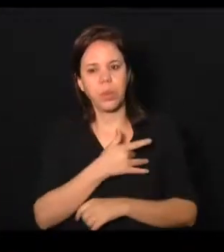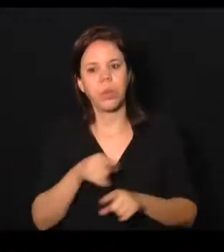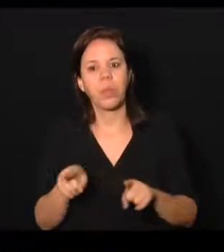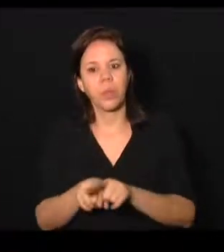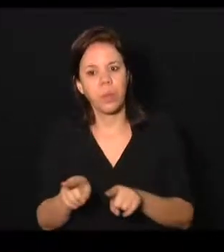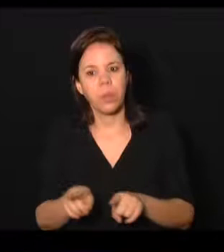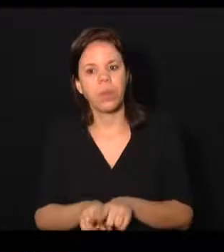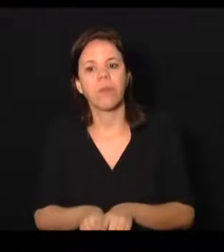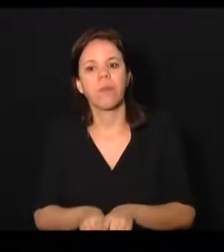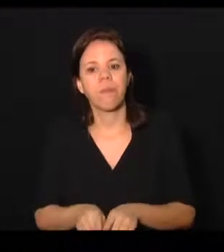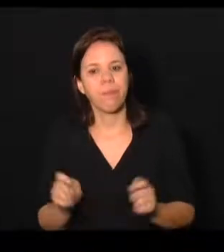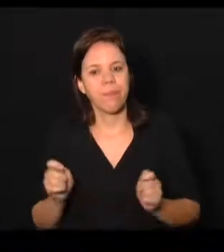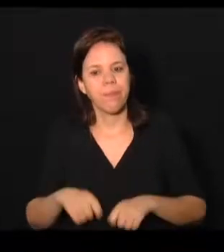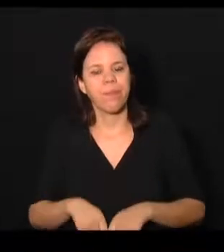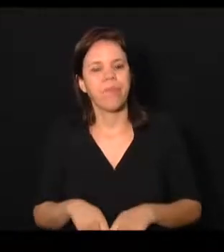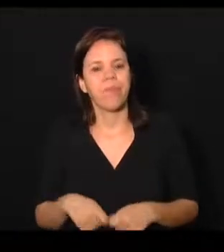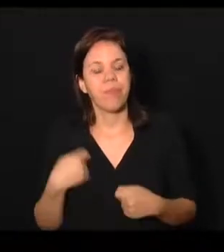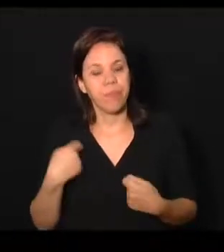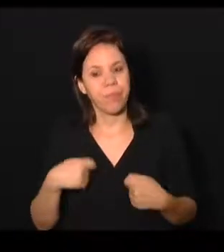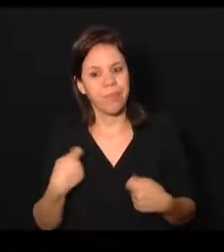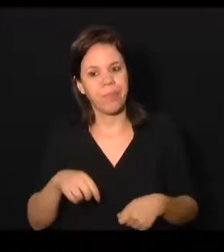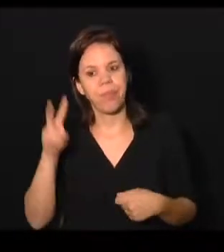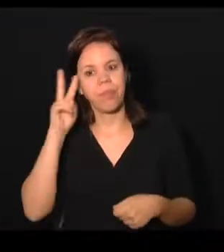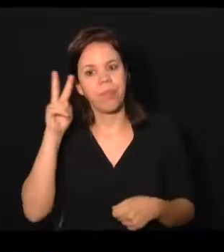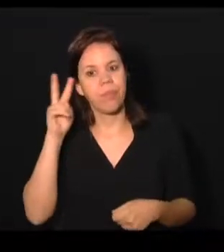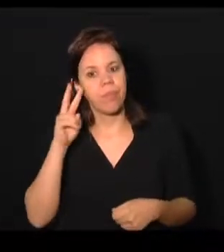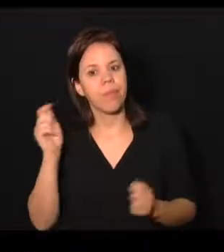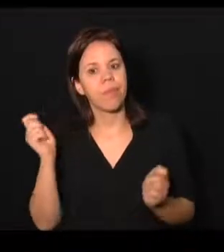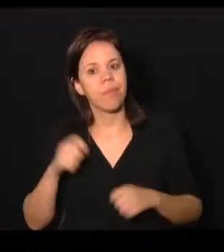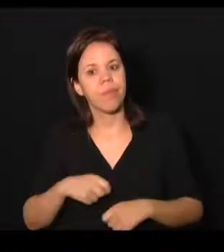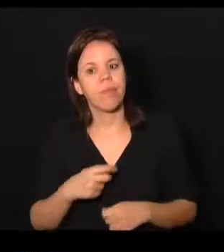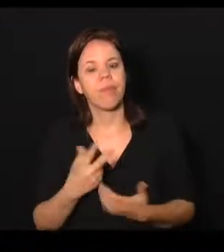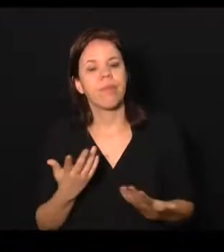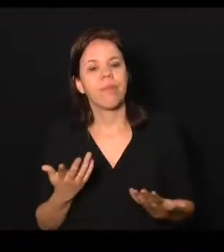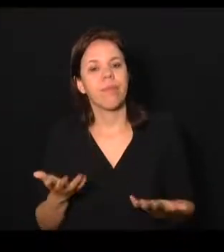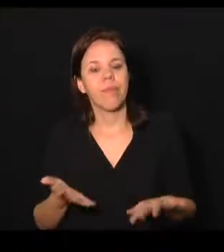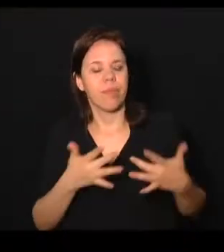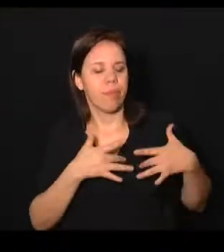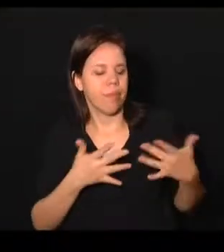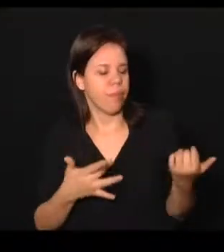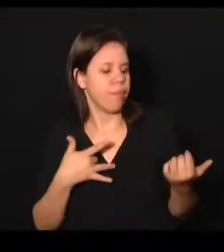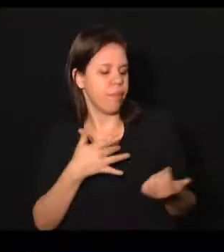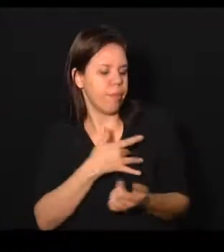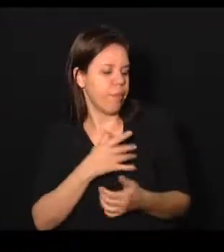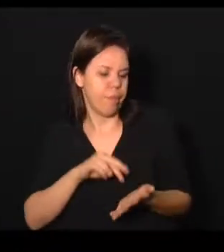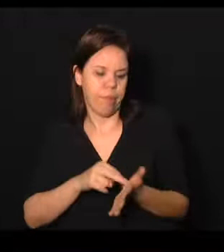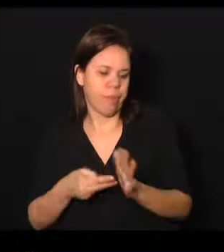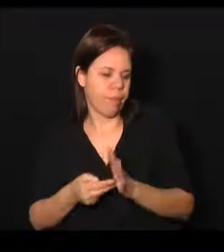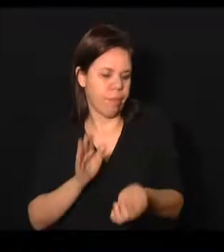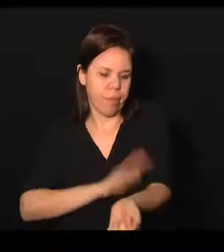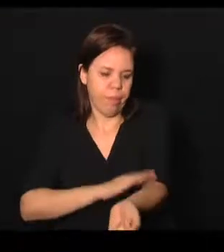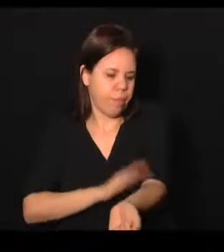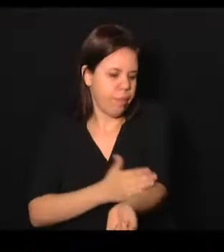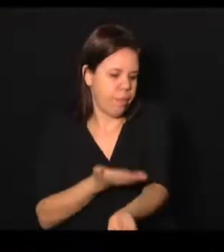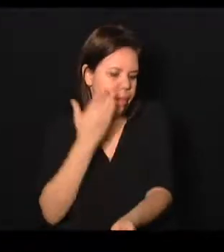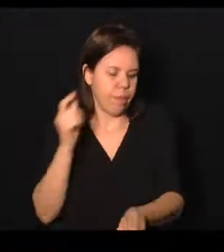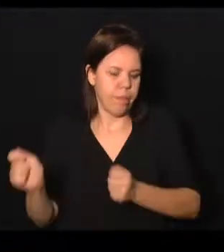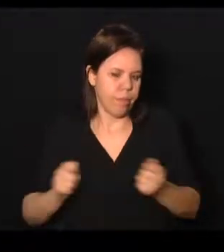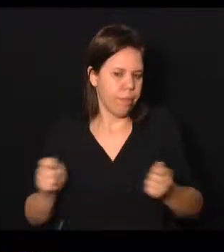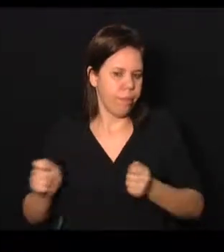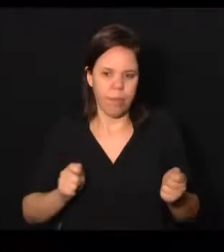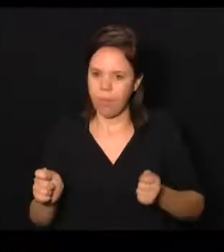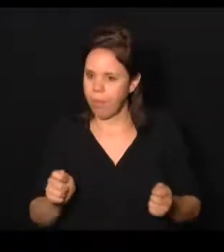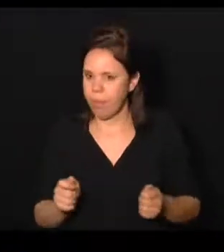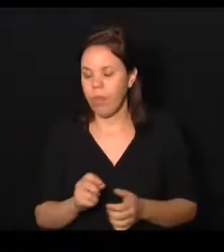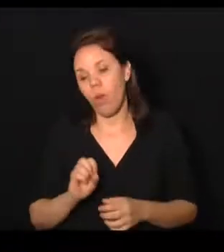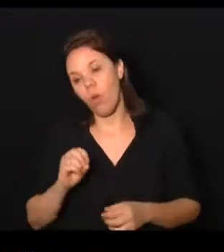saúde. Porém, a gente precisa lembrar que ter boas condições de saúde não significa você ter uma pressão alta controlada, você ter, às